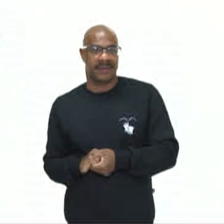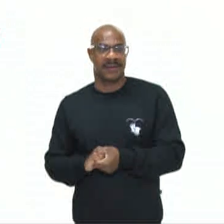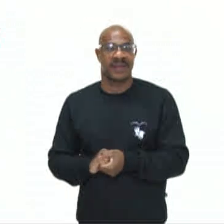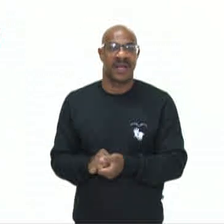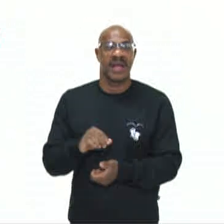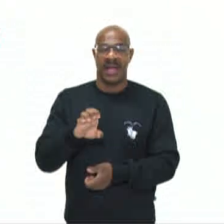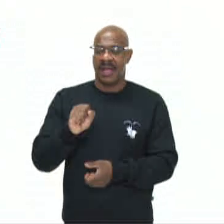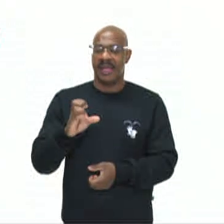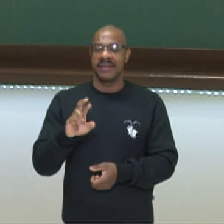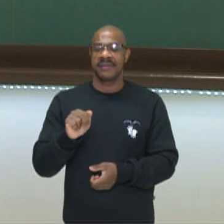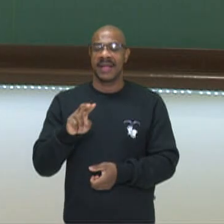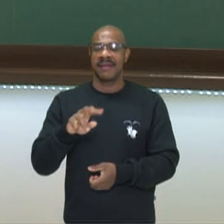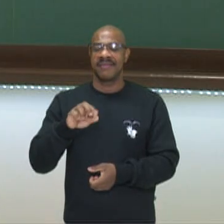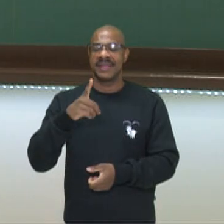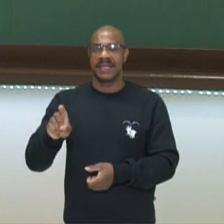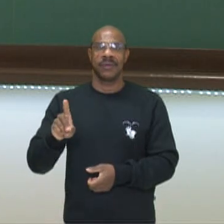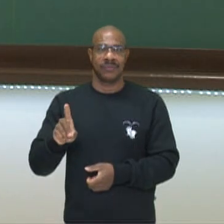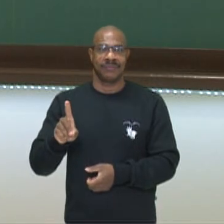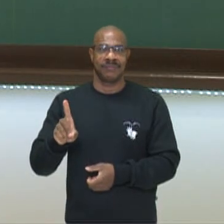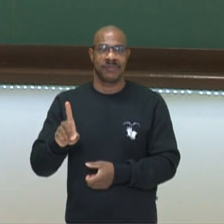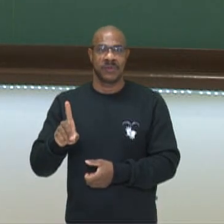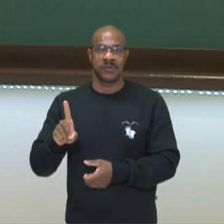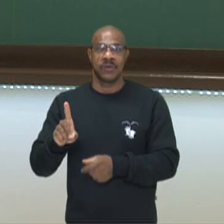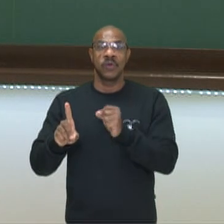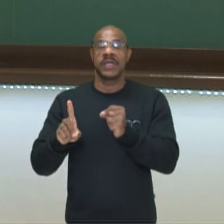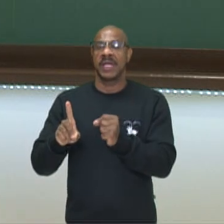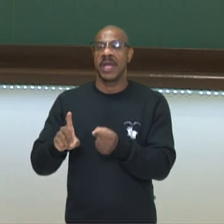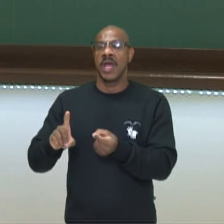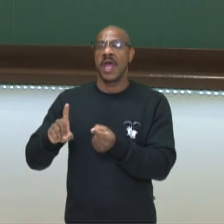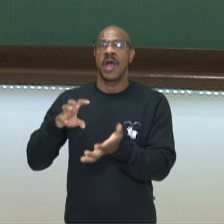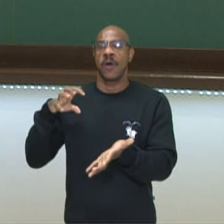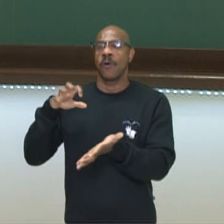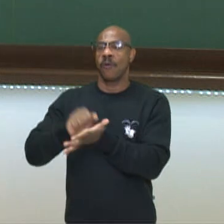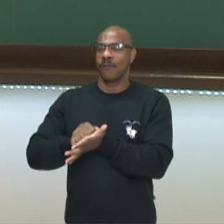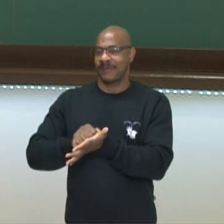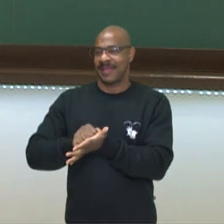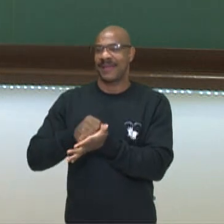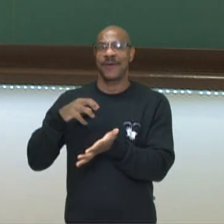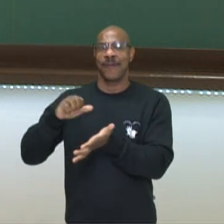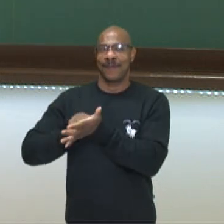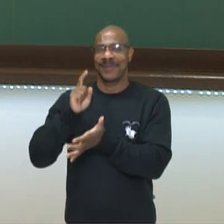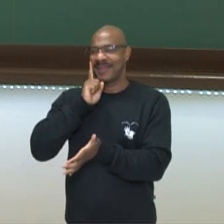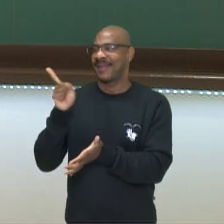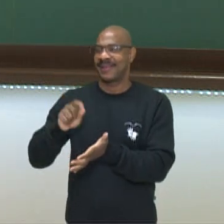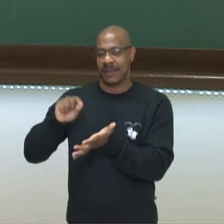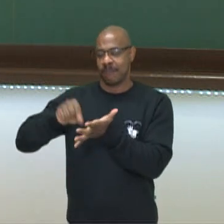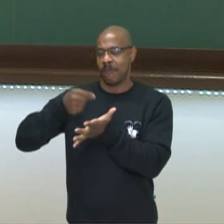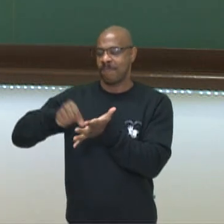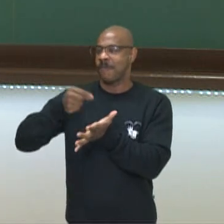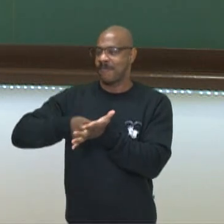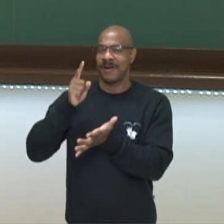por contrato, né, esse contrato assinado pelos trabalhadores que vieram para a